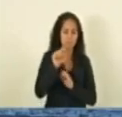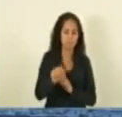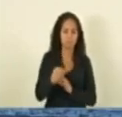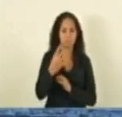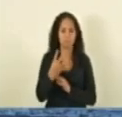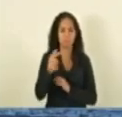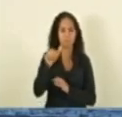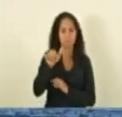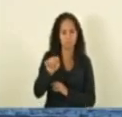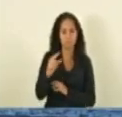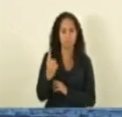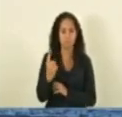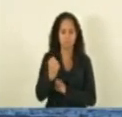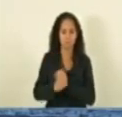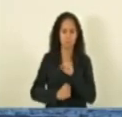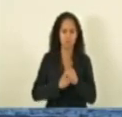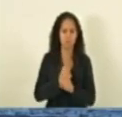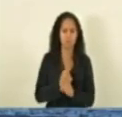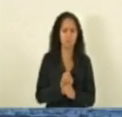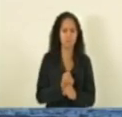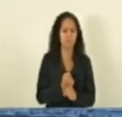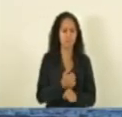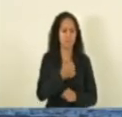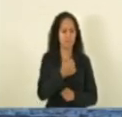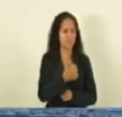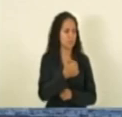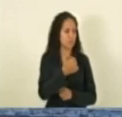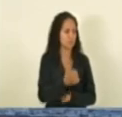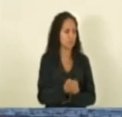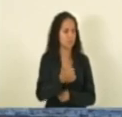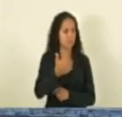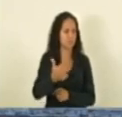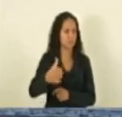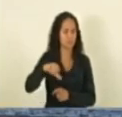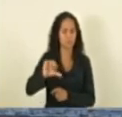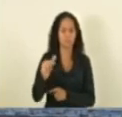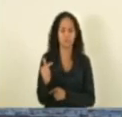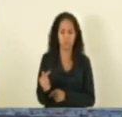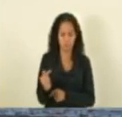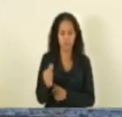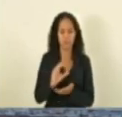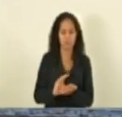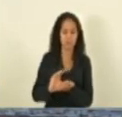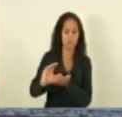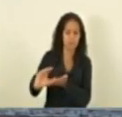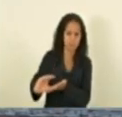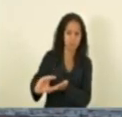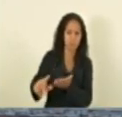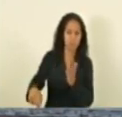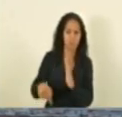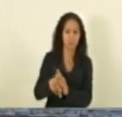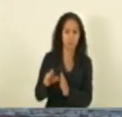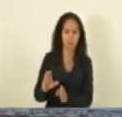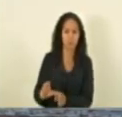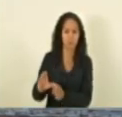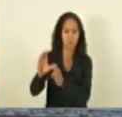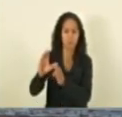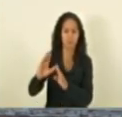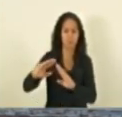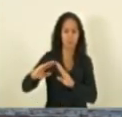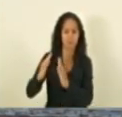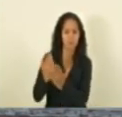5.471 de 97, permitindo que os recursos financeiros repassados aos conselhos de